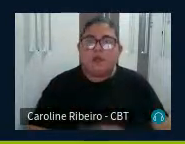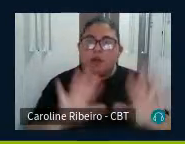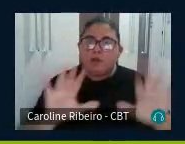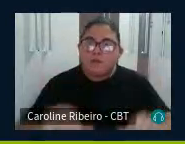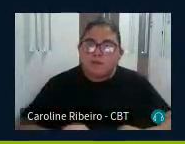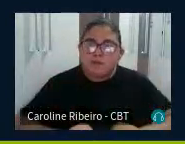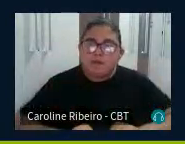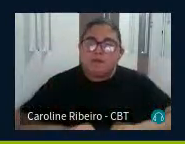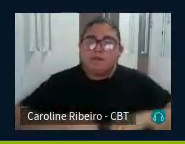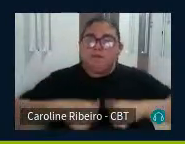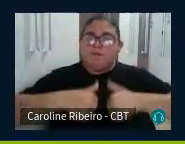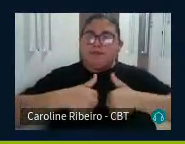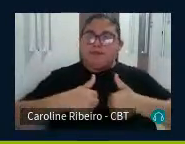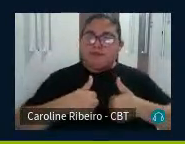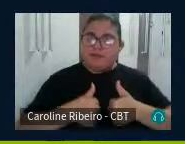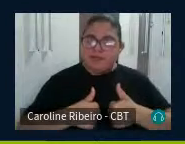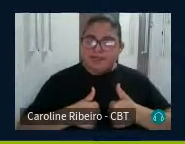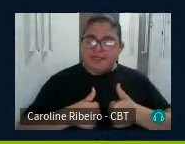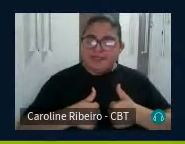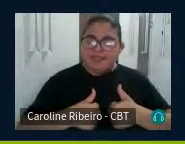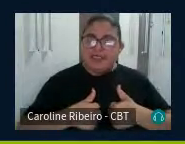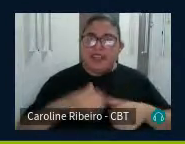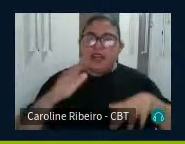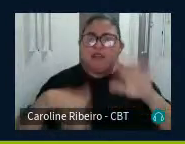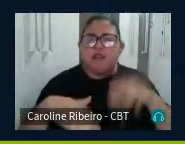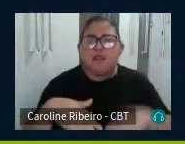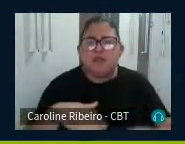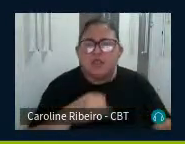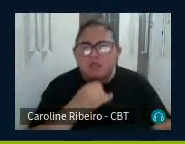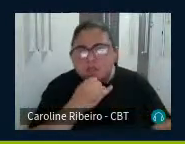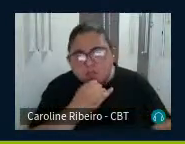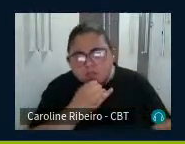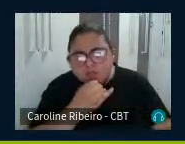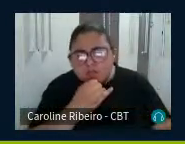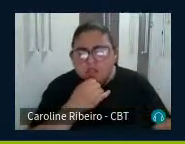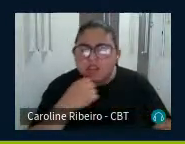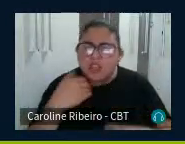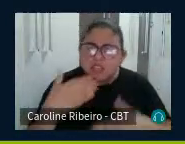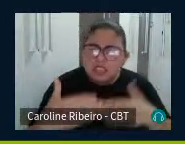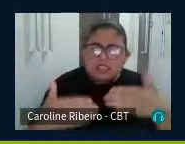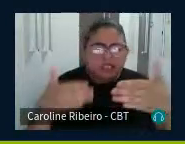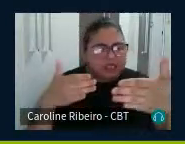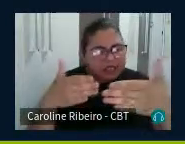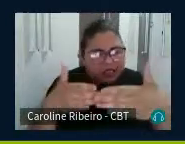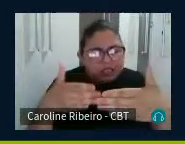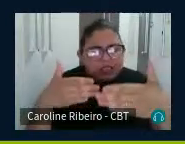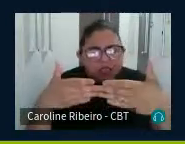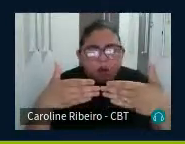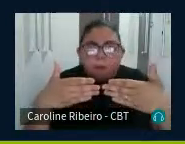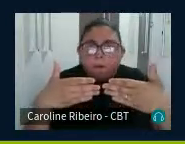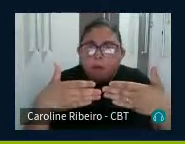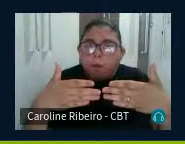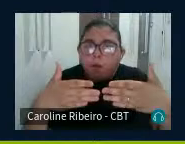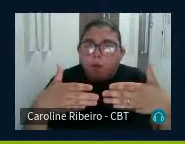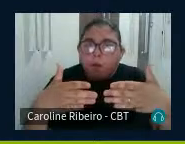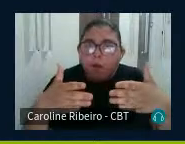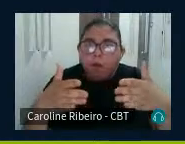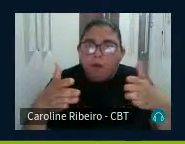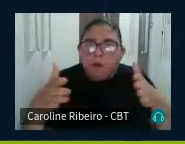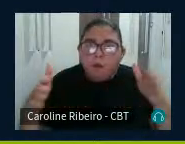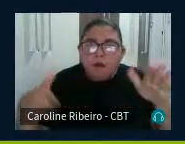autoestima. Você tentando, ultrapassando às vezes. Uma hora você fica meio para baixo, você